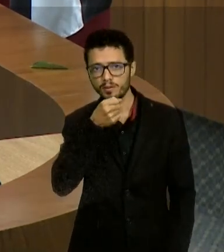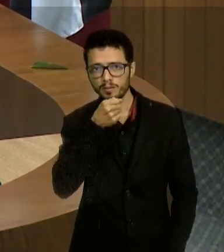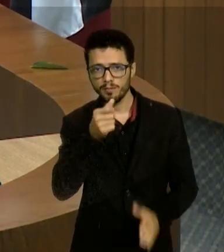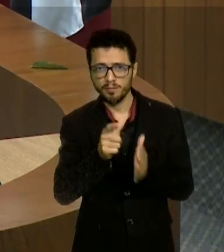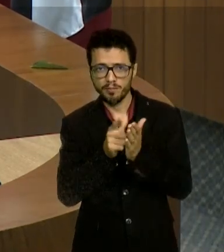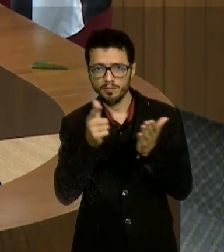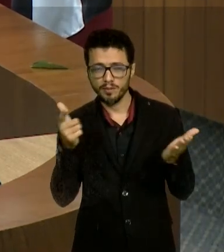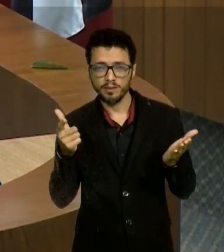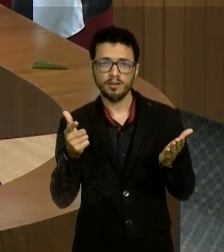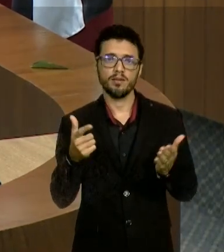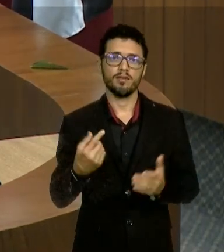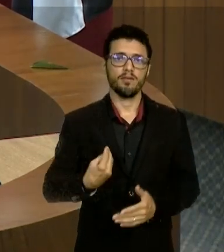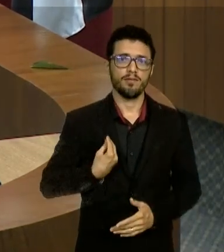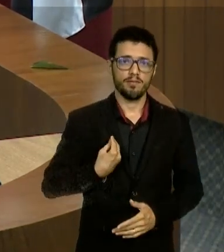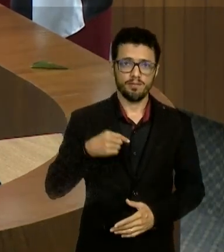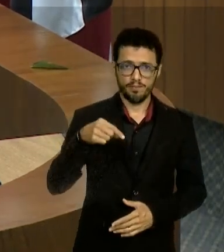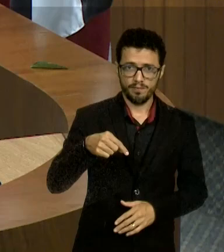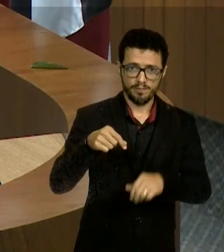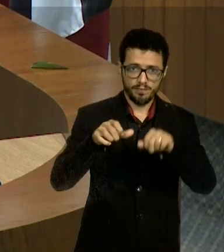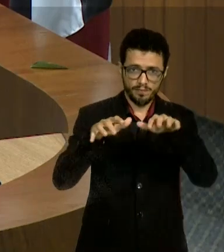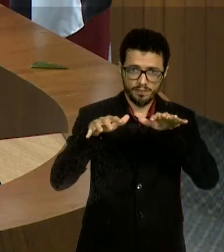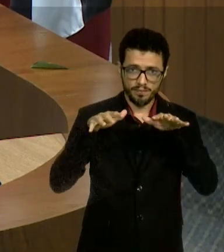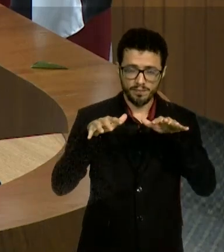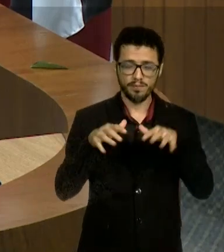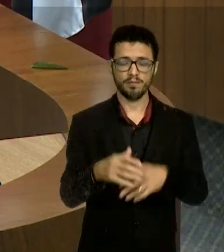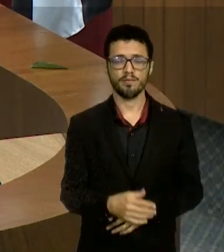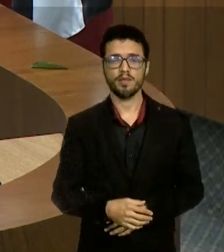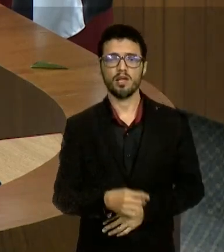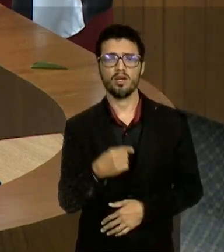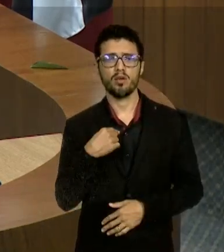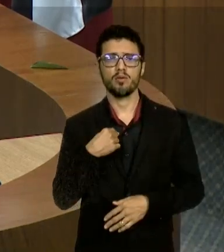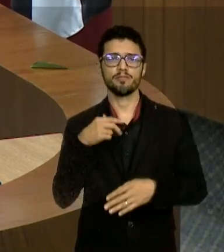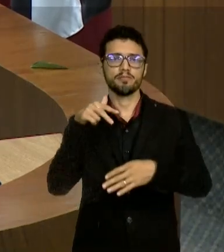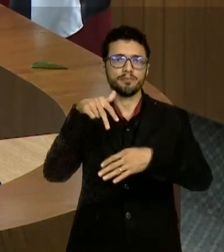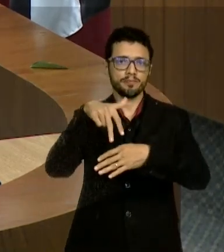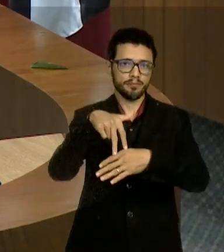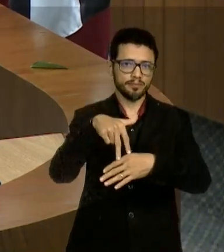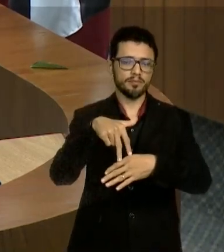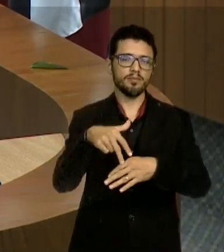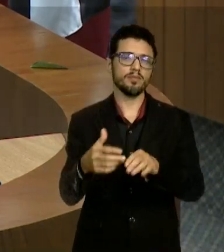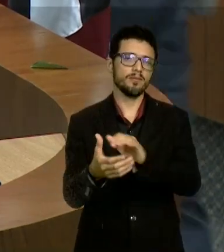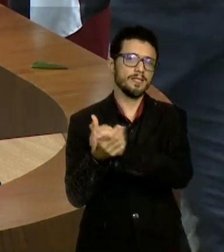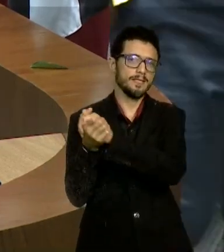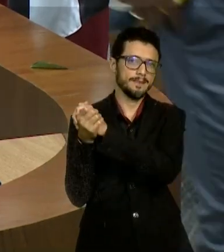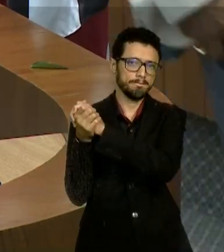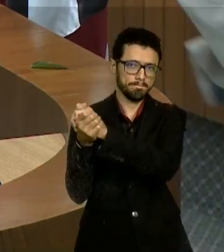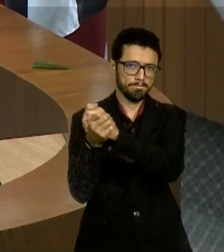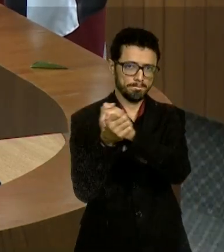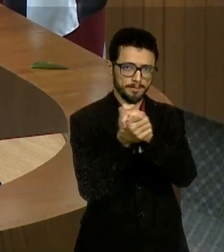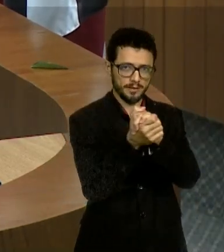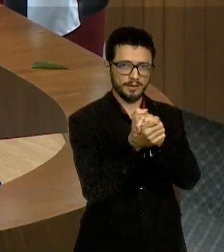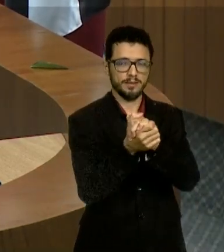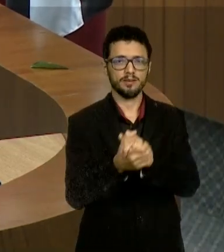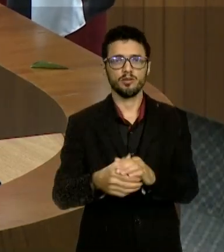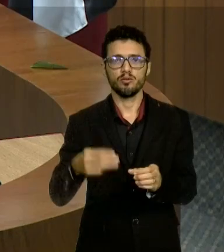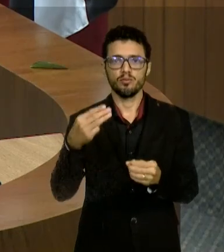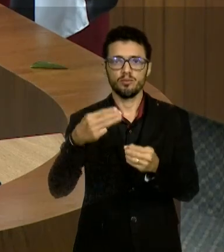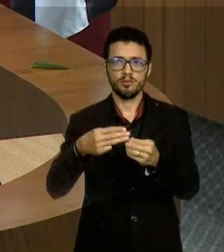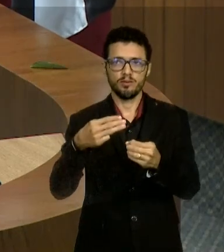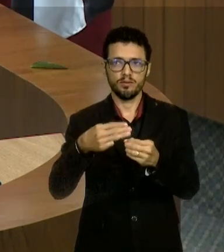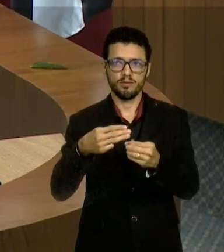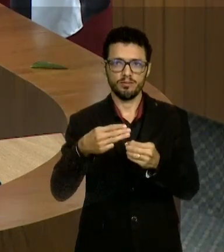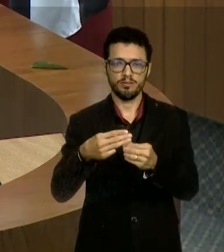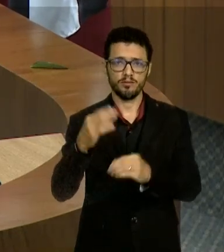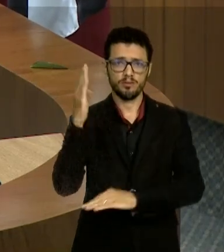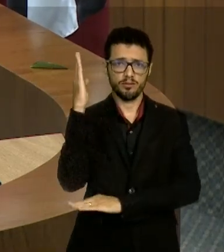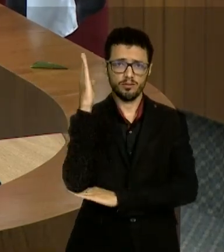Venho aqui na tribuna para parabenizar o município de